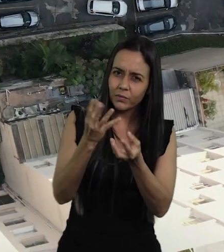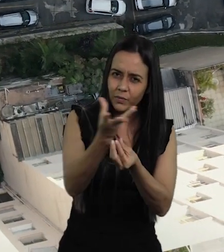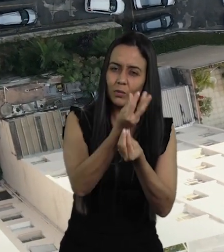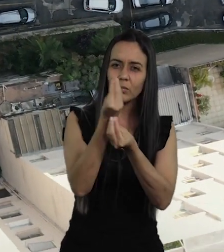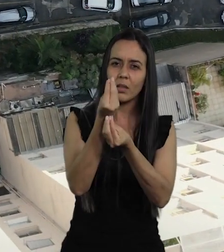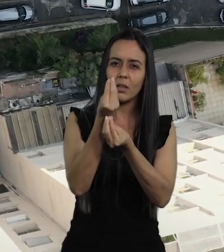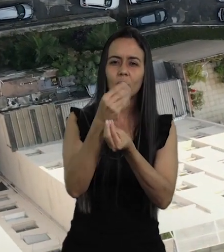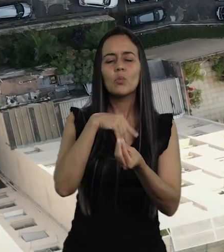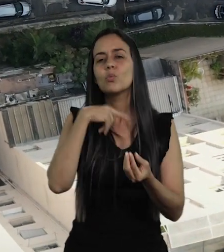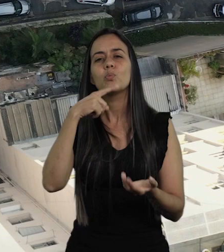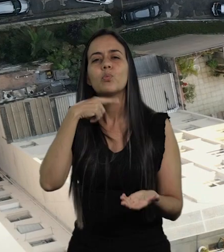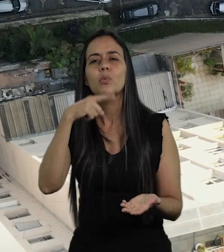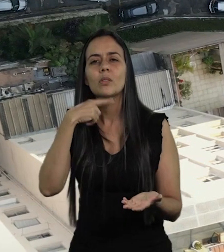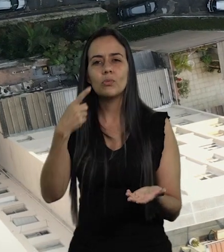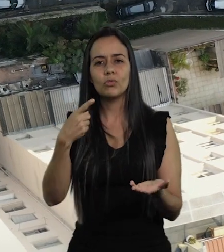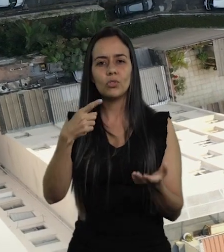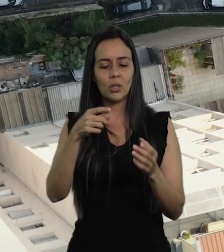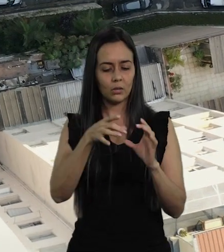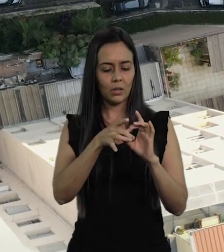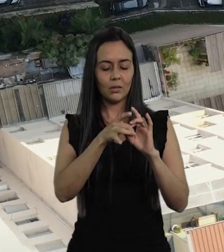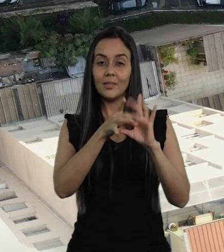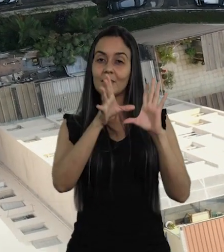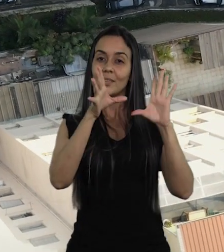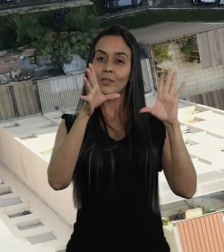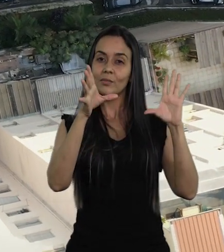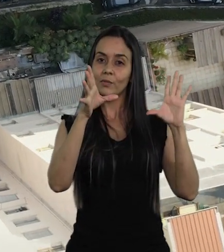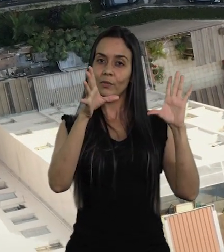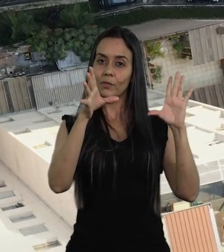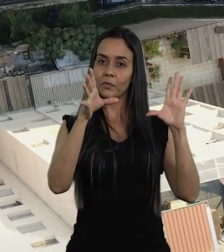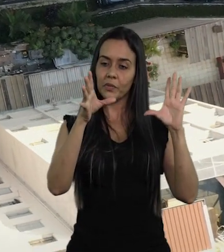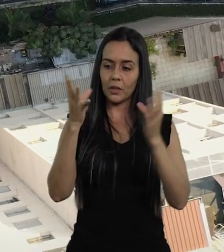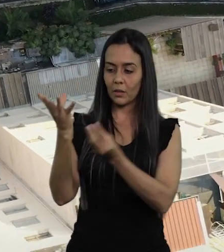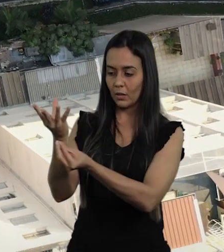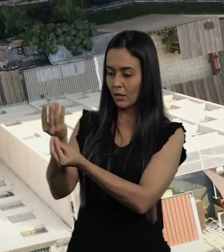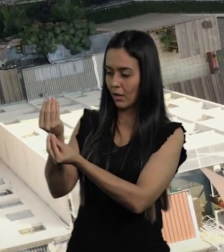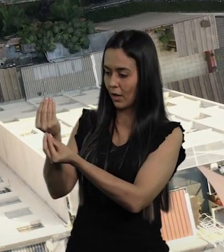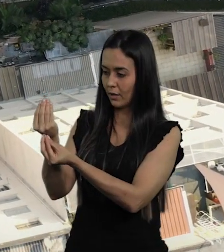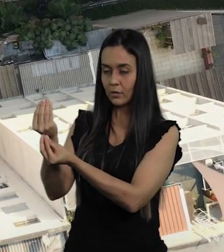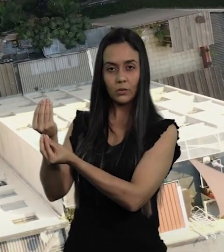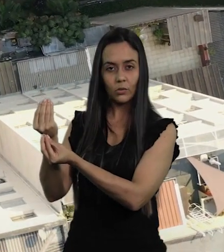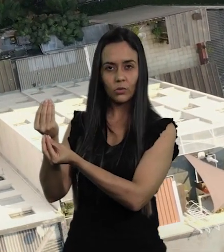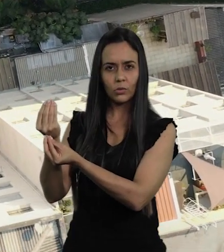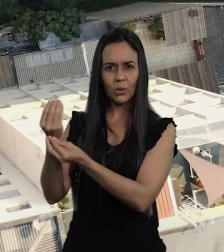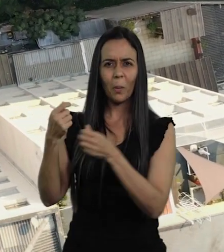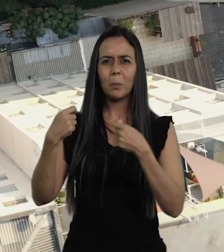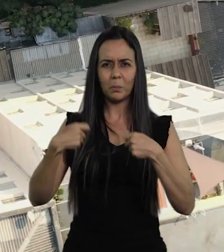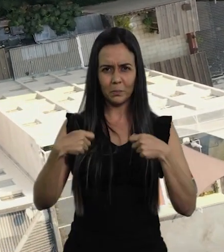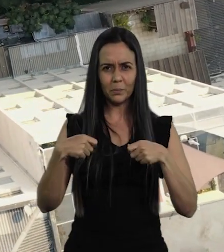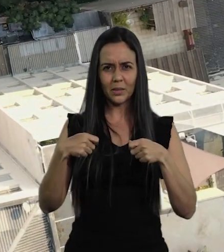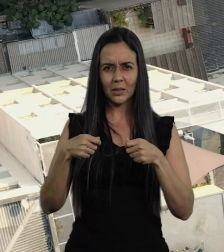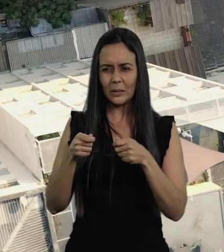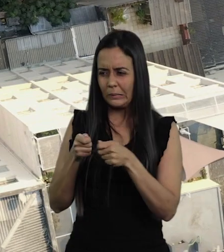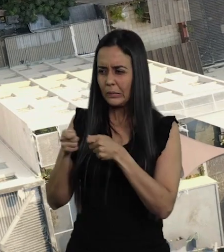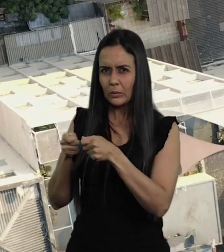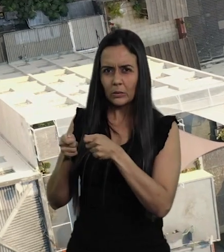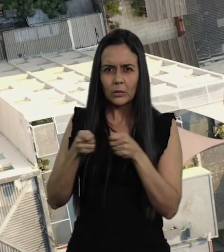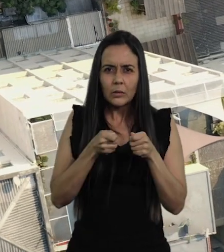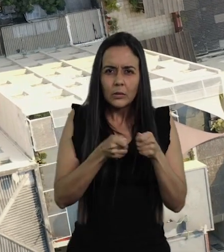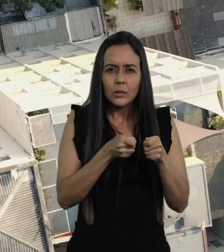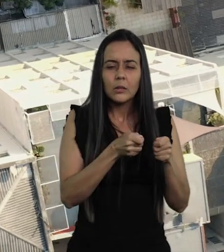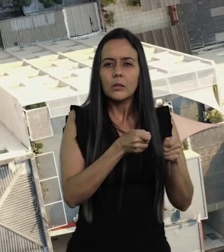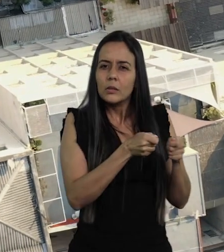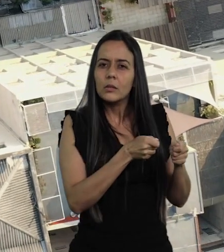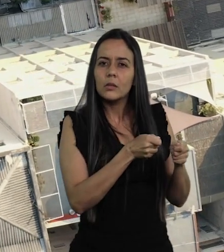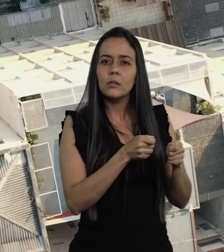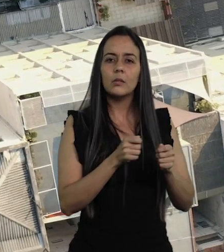da liberdade artística que o artista tem hoje, se o público principal da sua obra, que somos nós, não só os compradores,